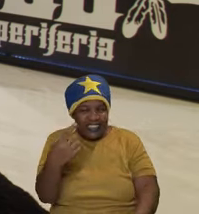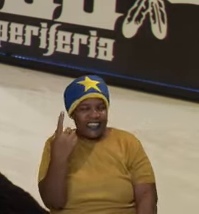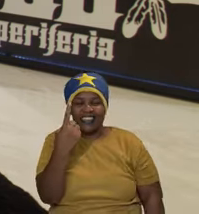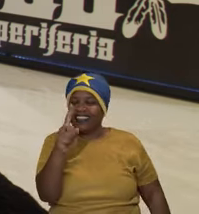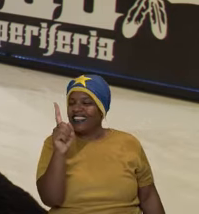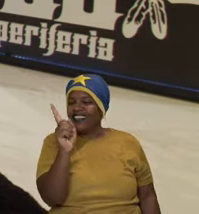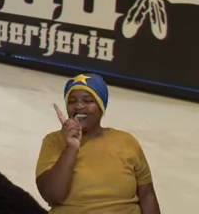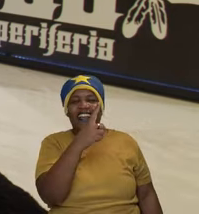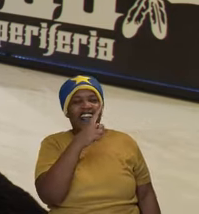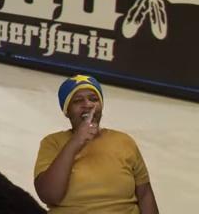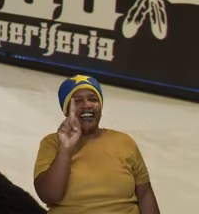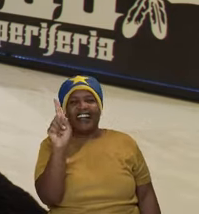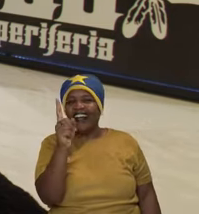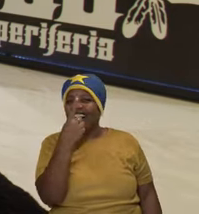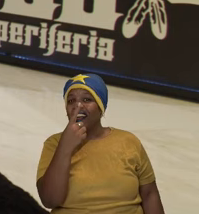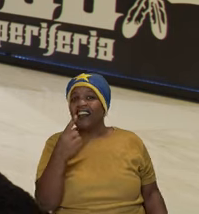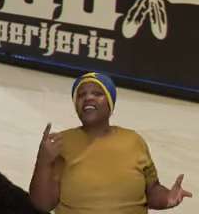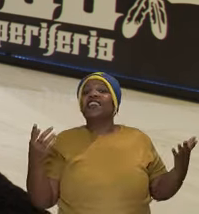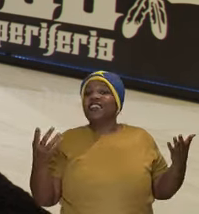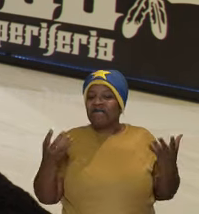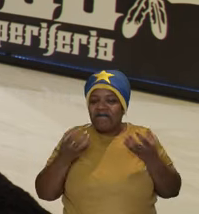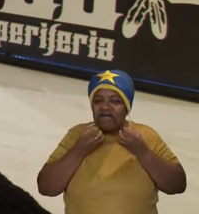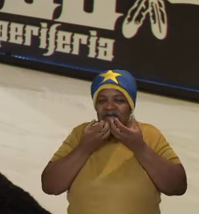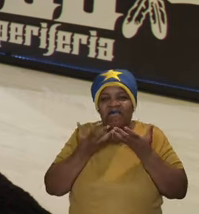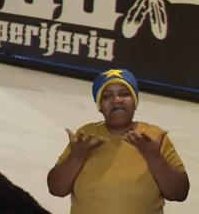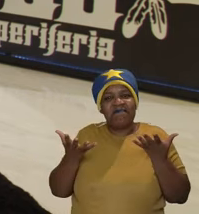pra dar certo e deu bom.